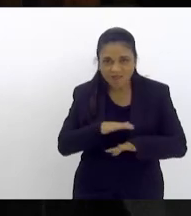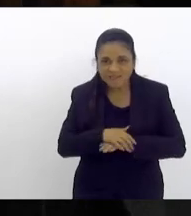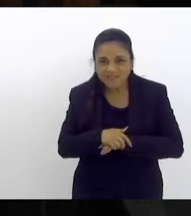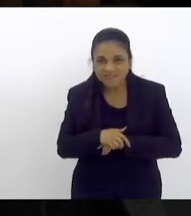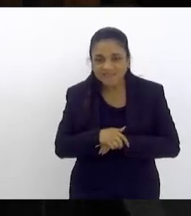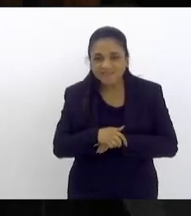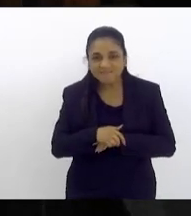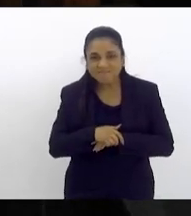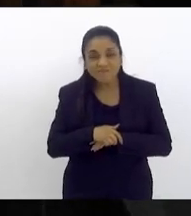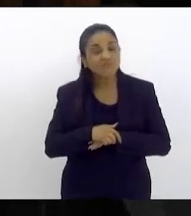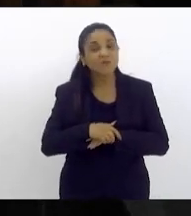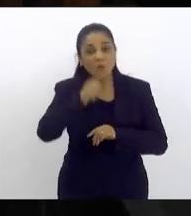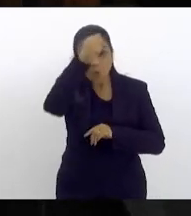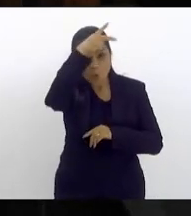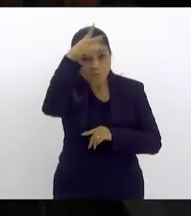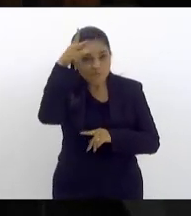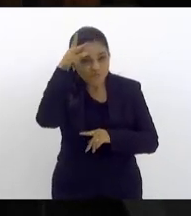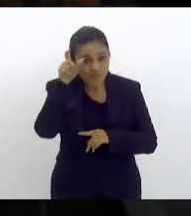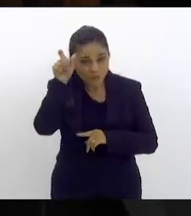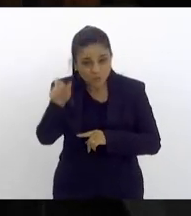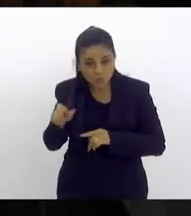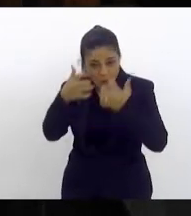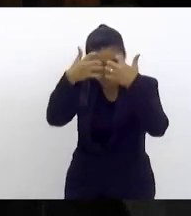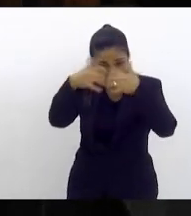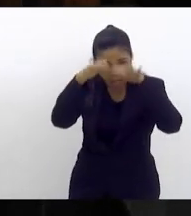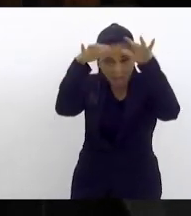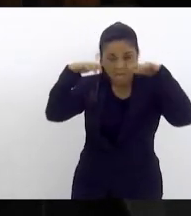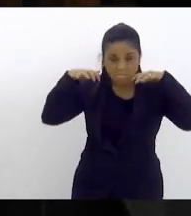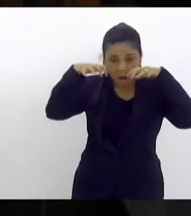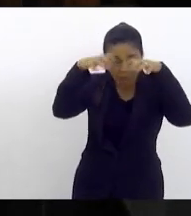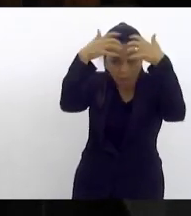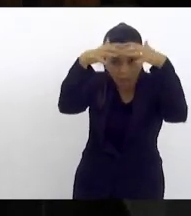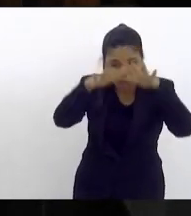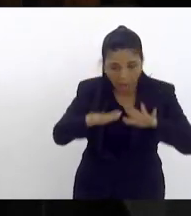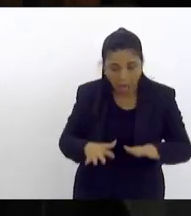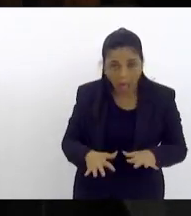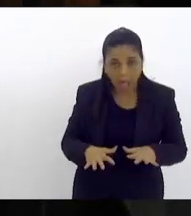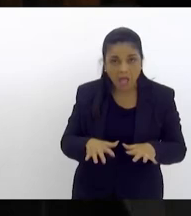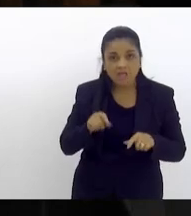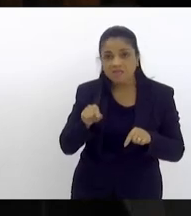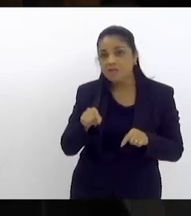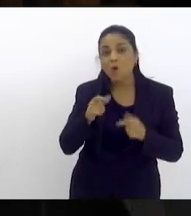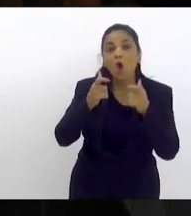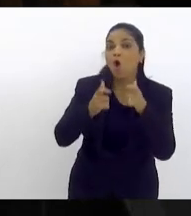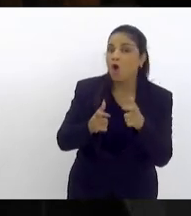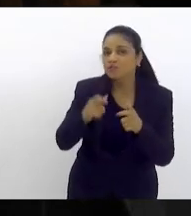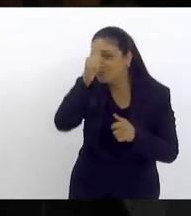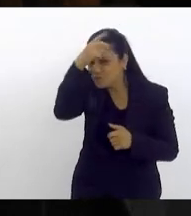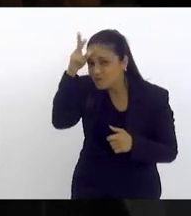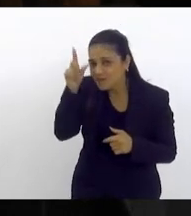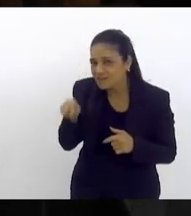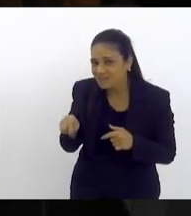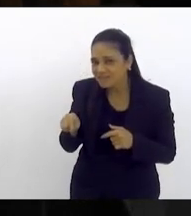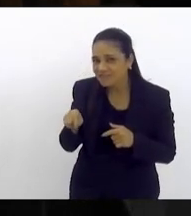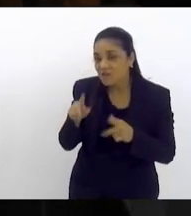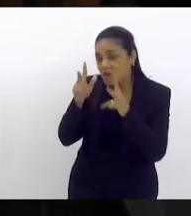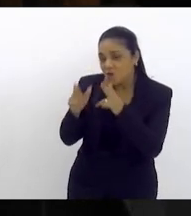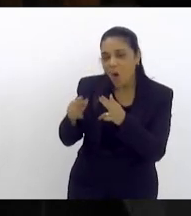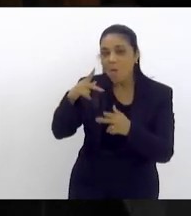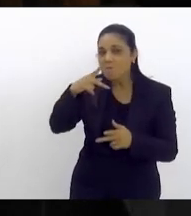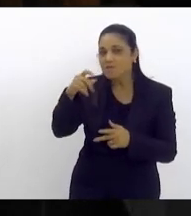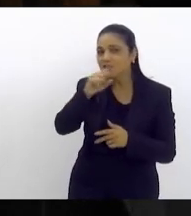o prefeito no dia da tragédia sabe onde ele tava tal qual vossas excelências fizeram do pessoal fizeram há semanas atrás